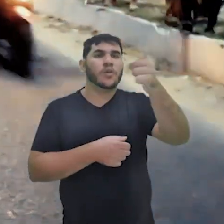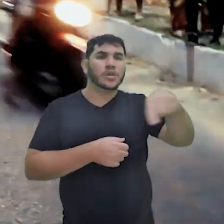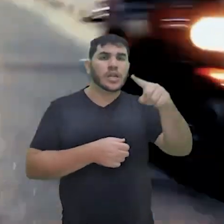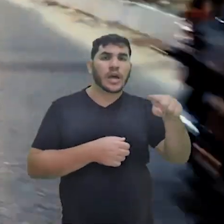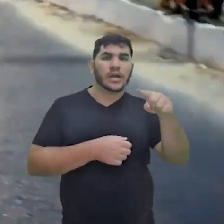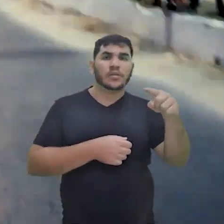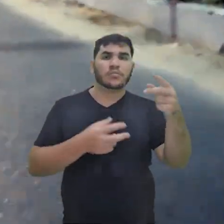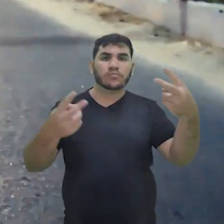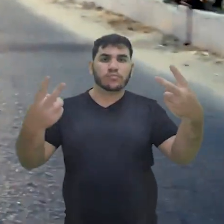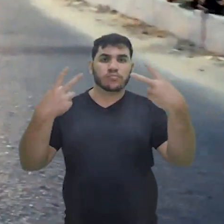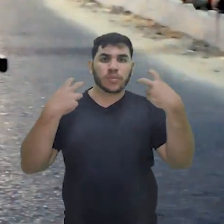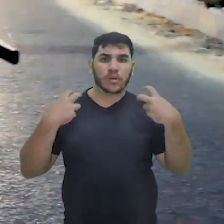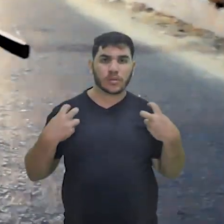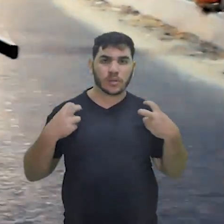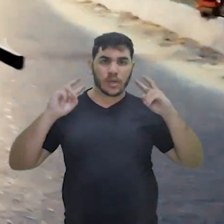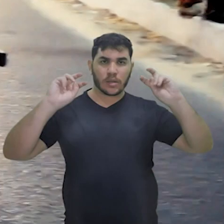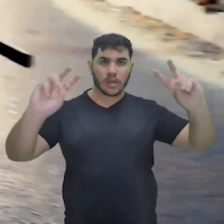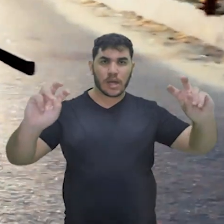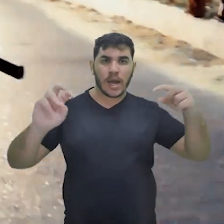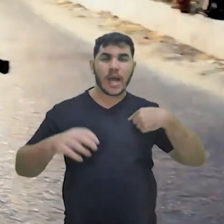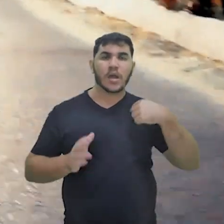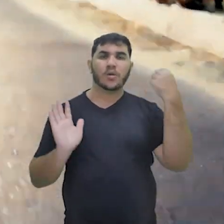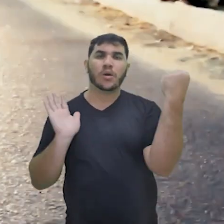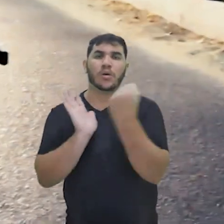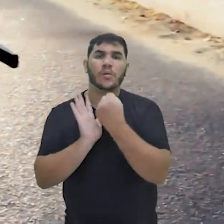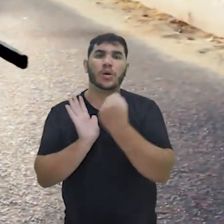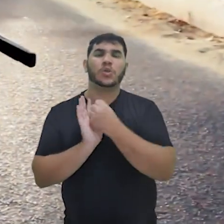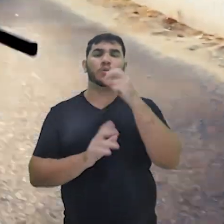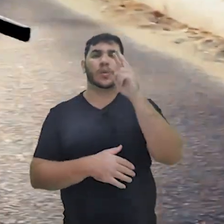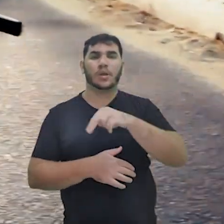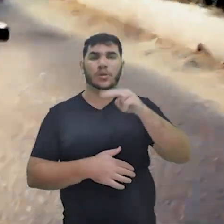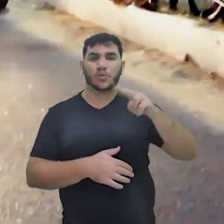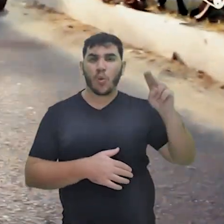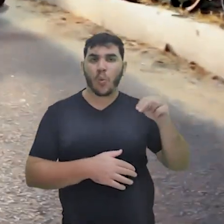ouvindo? Eu sou a sombra de um país que nunca mudou!